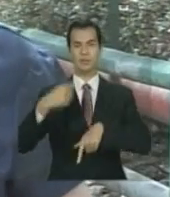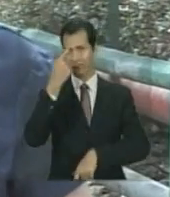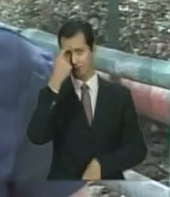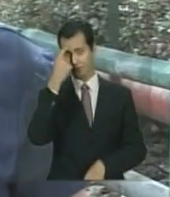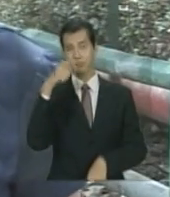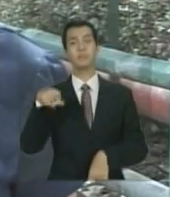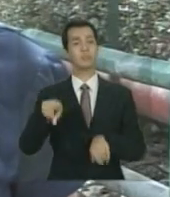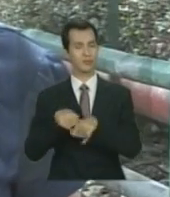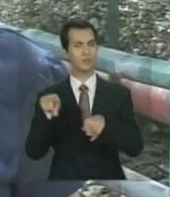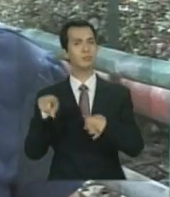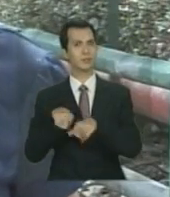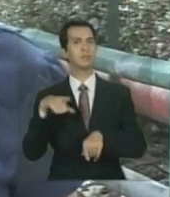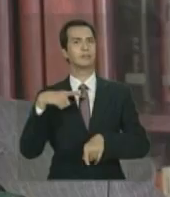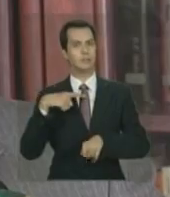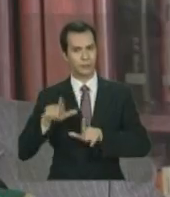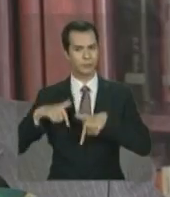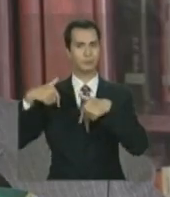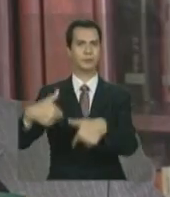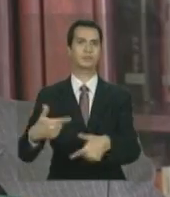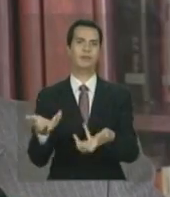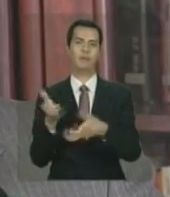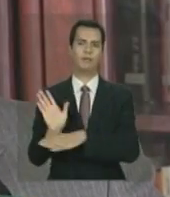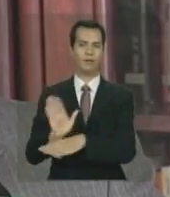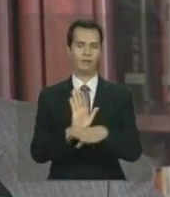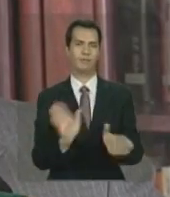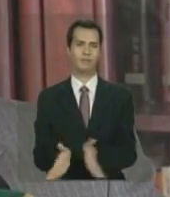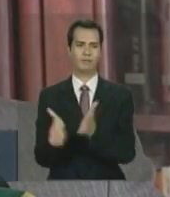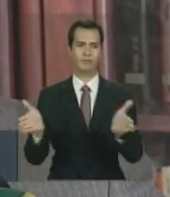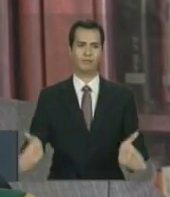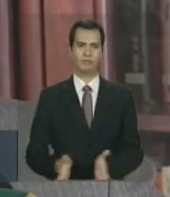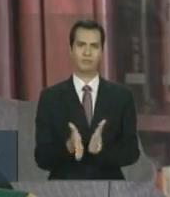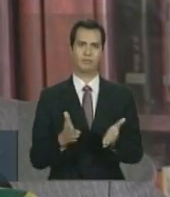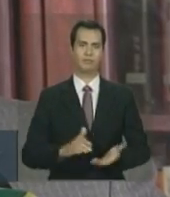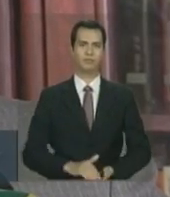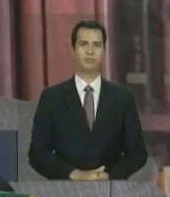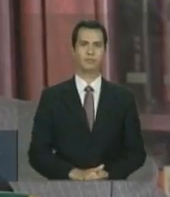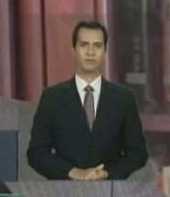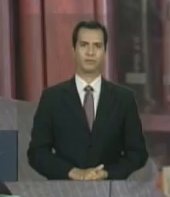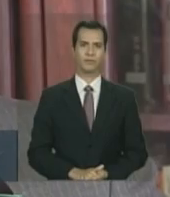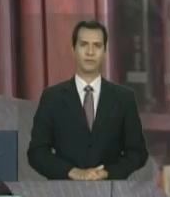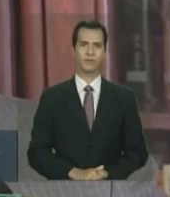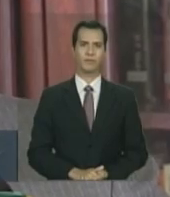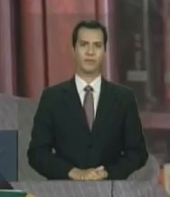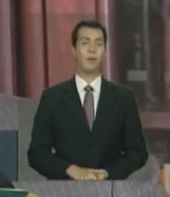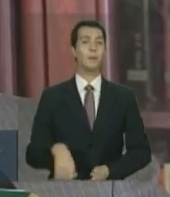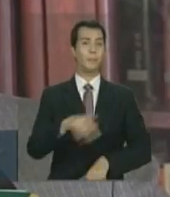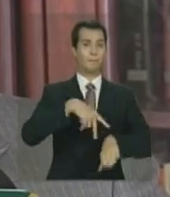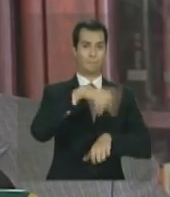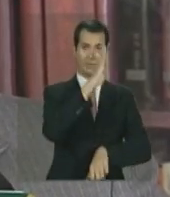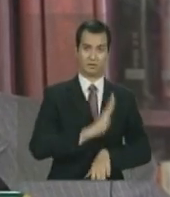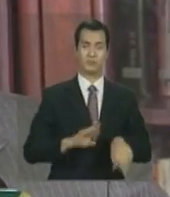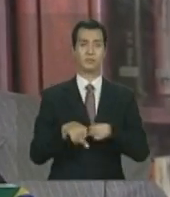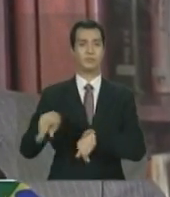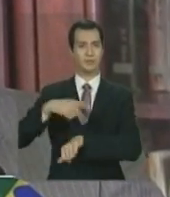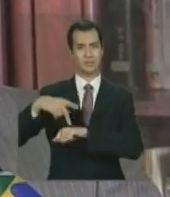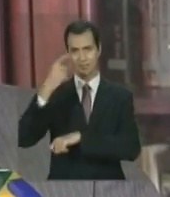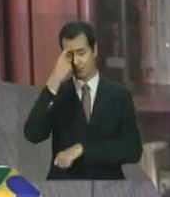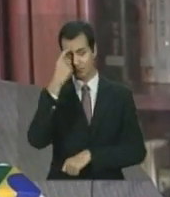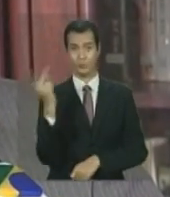pobreza também é um desafio por aqui. Os dois países são países em desenvolvimento. Por exemplo,